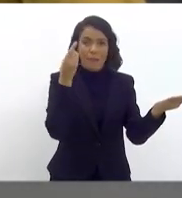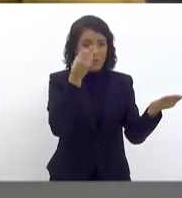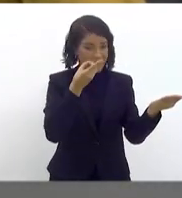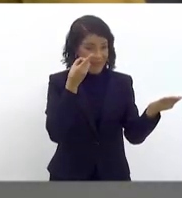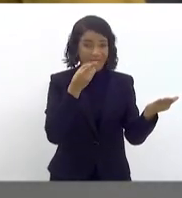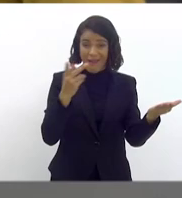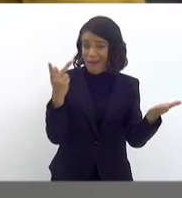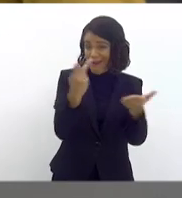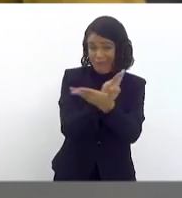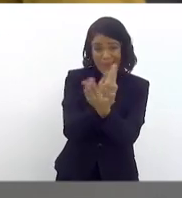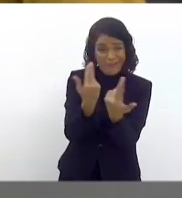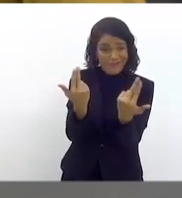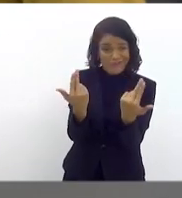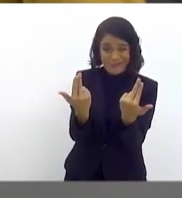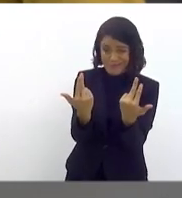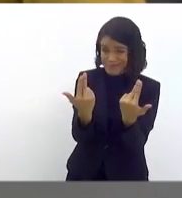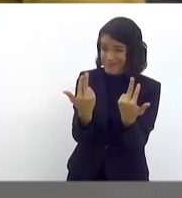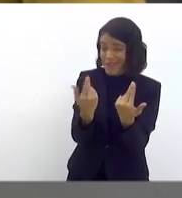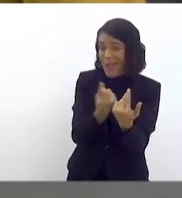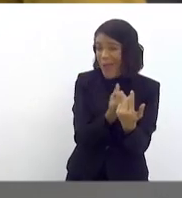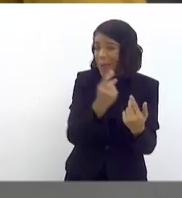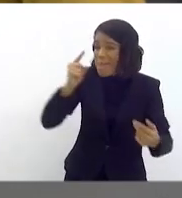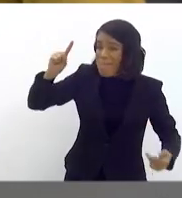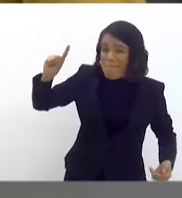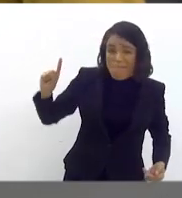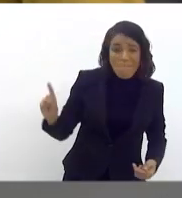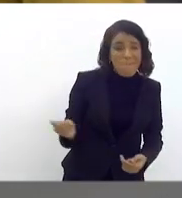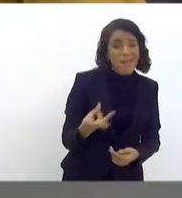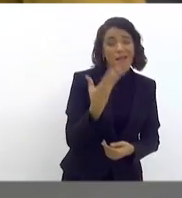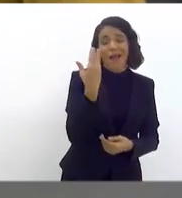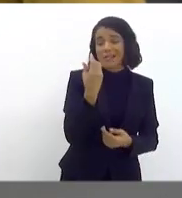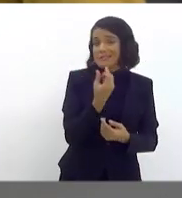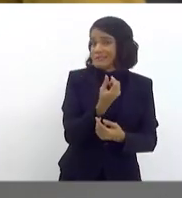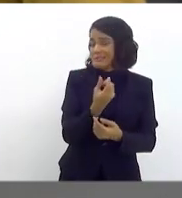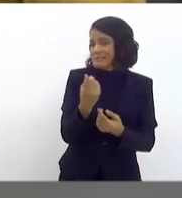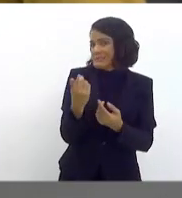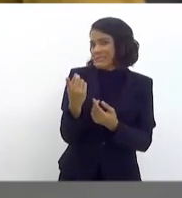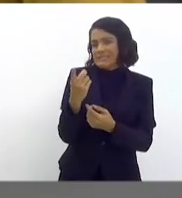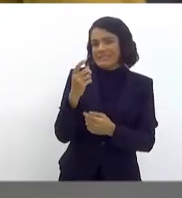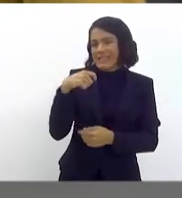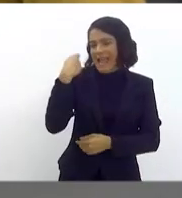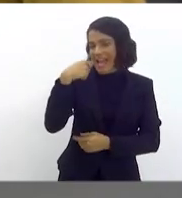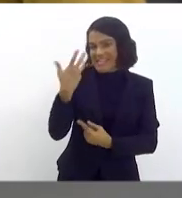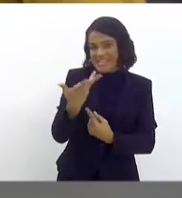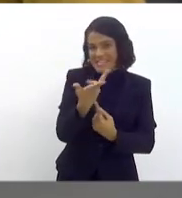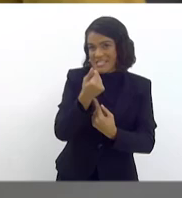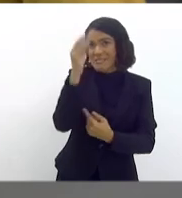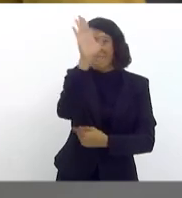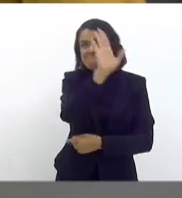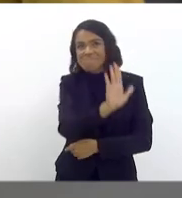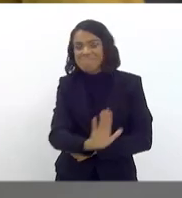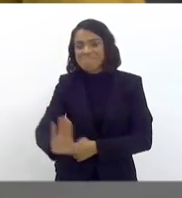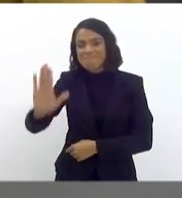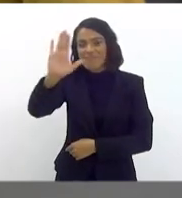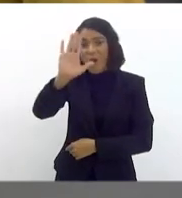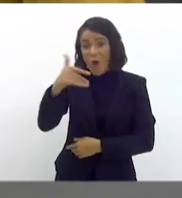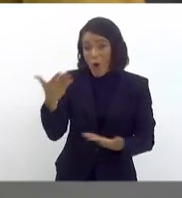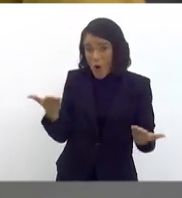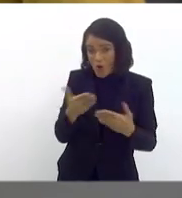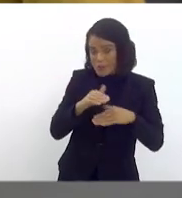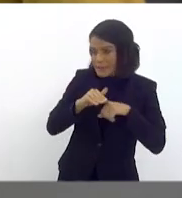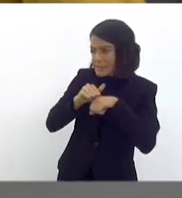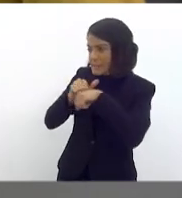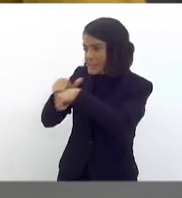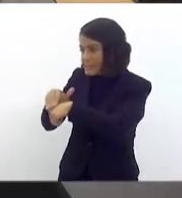extensivo a milhares de artistas ao longo do Brasil. Hoje, para você se dirigir ao